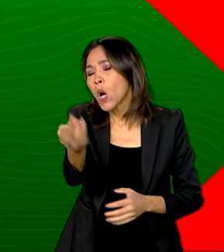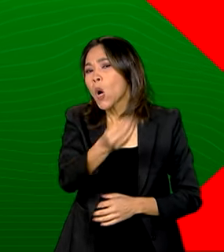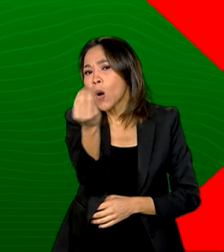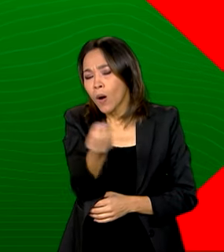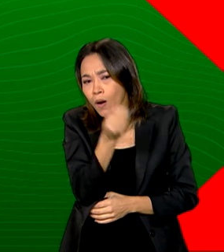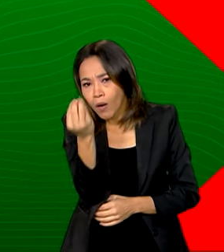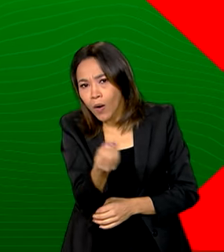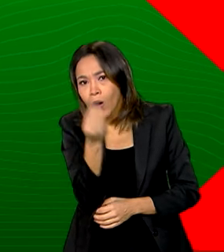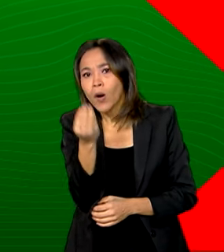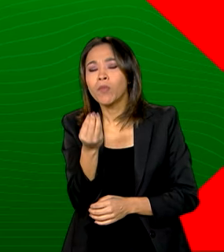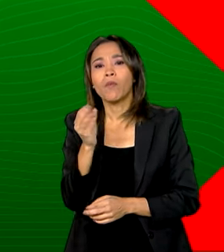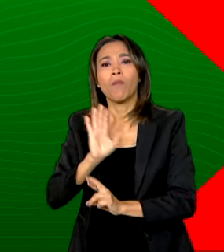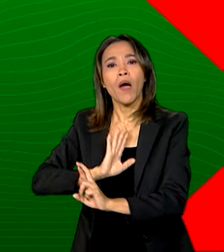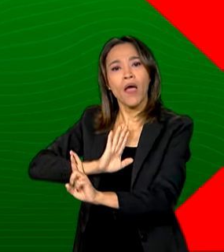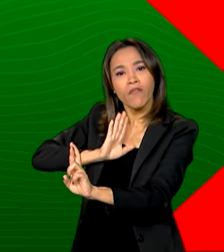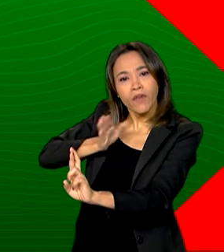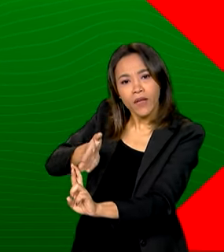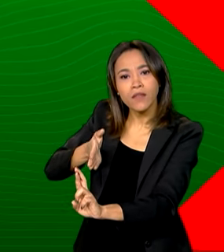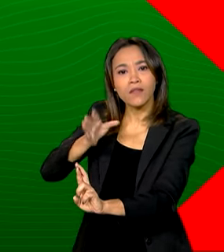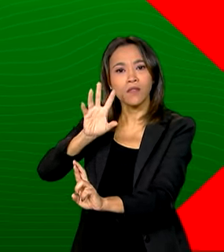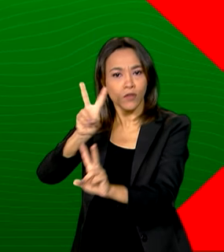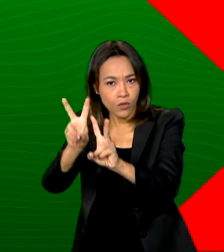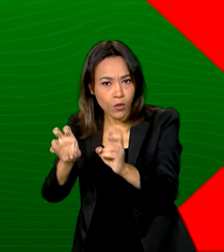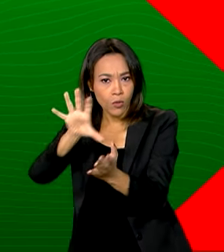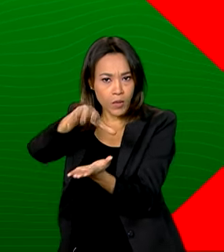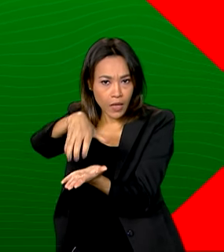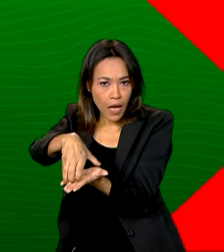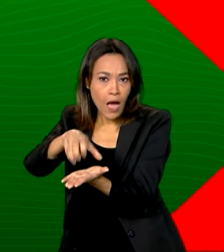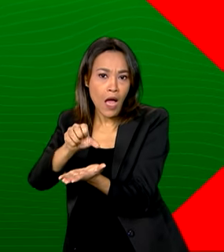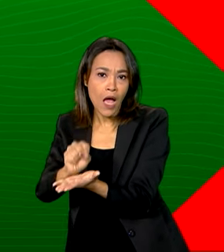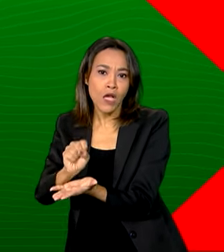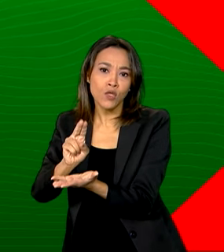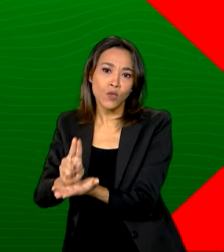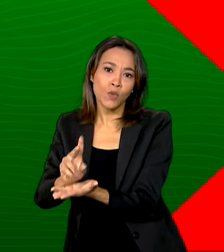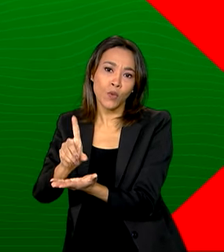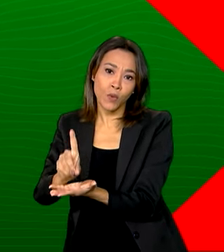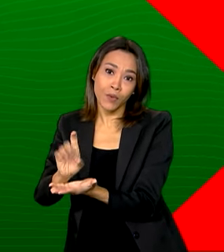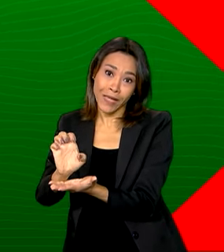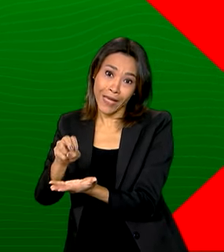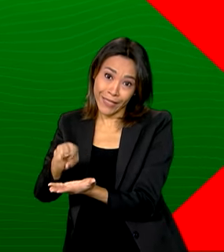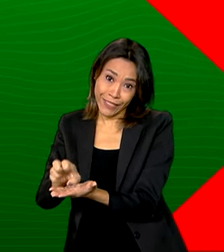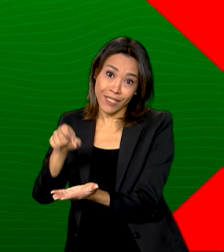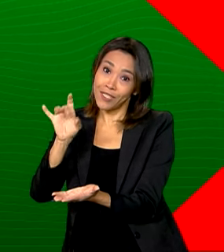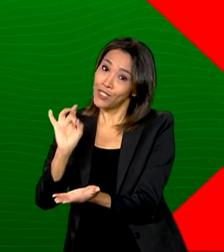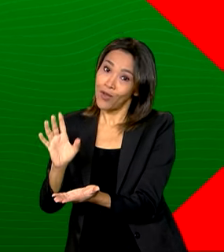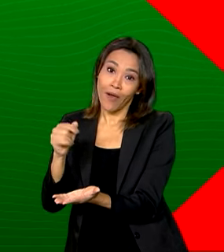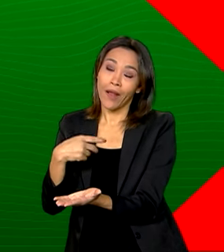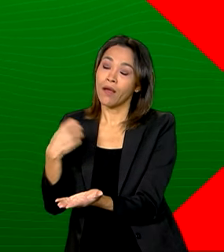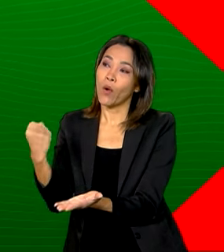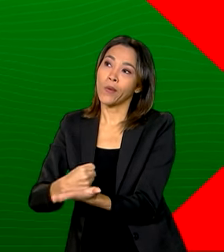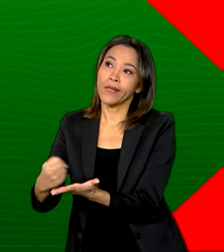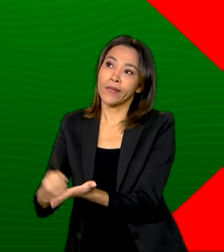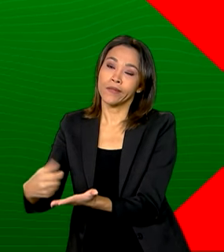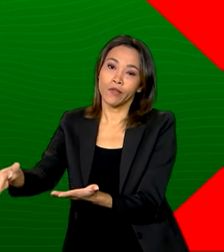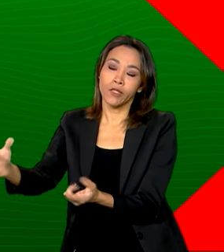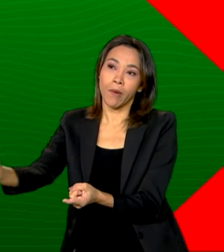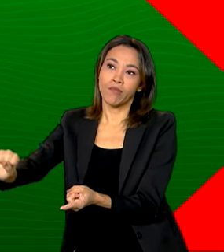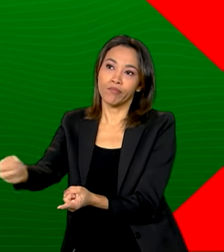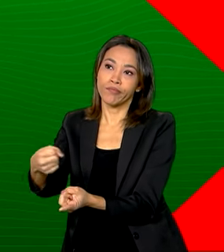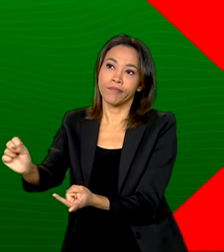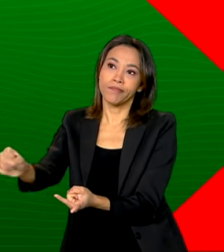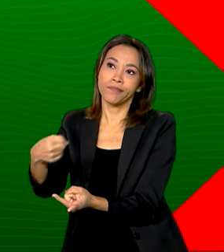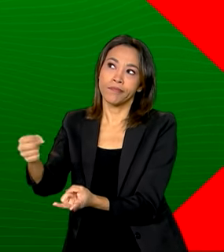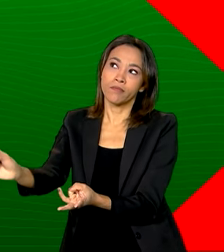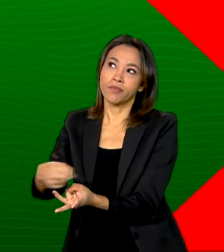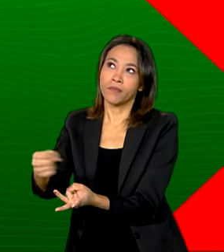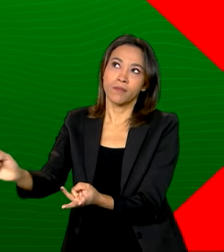Regional e Nacional da Suene que por muitos anos virou uma cab um cabide de emprego lembrando Ministro que hoje o corpo